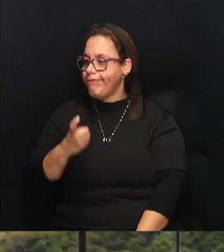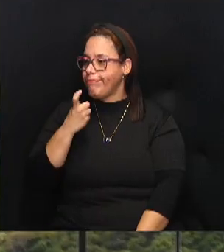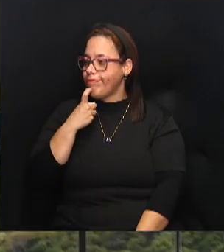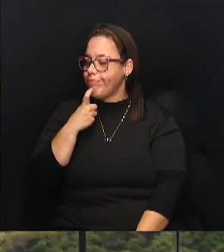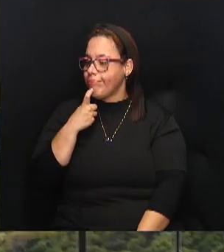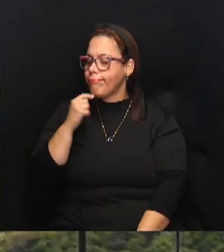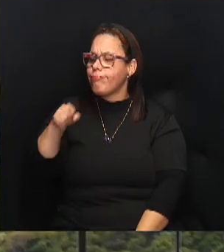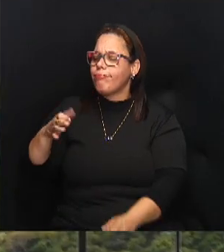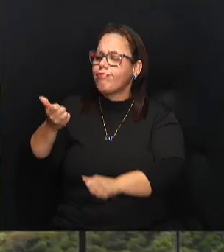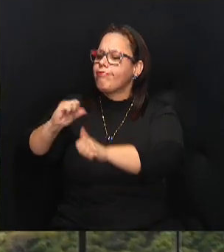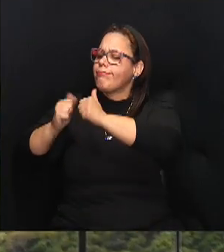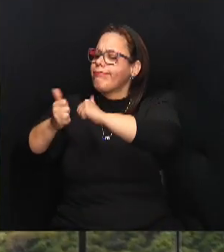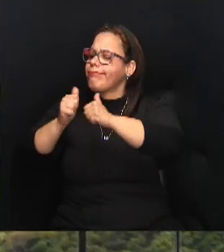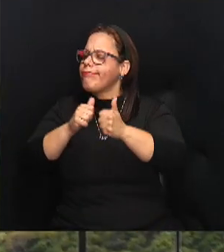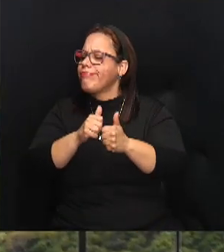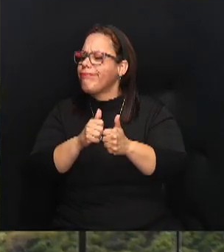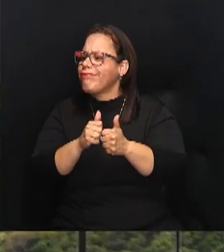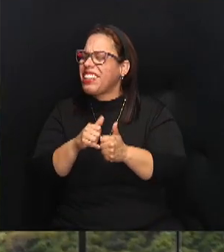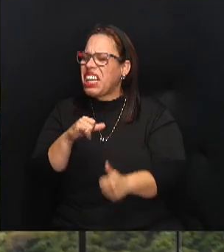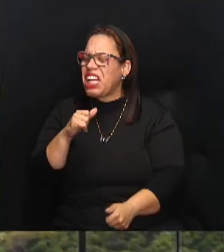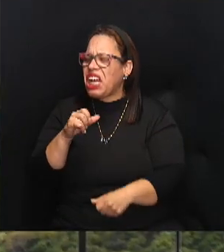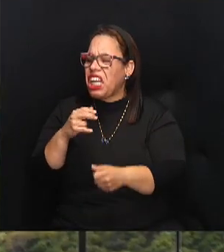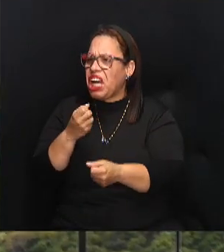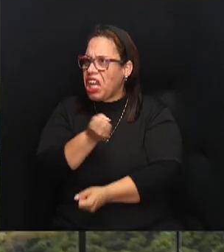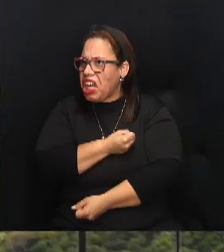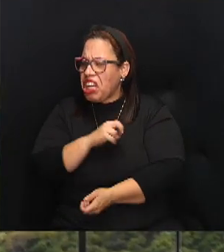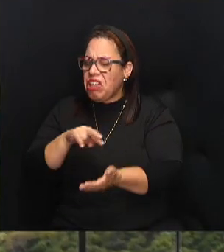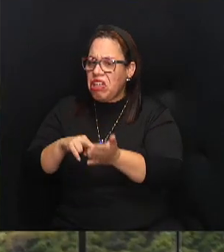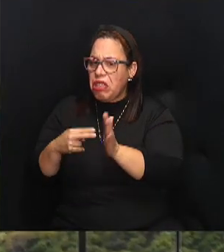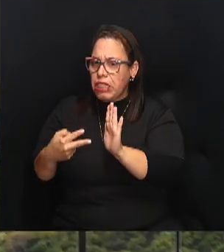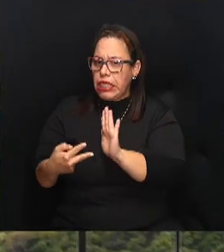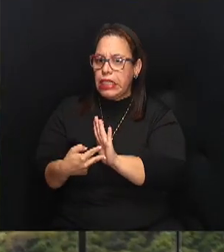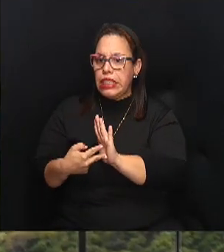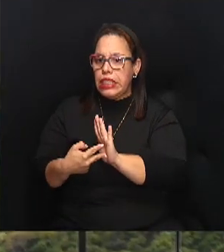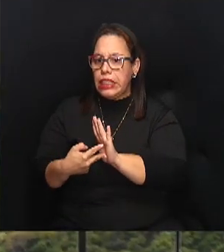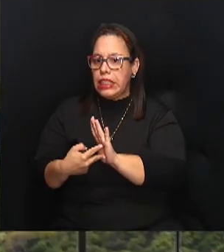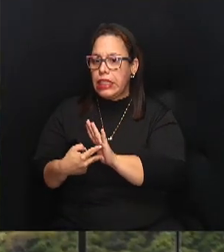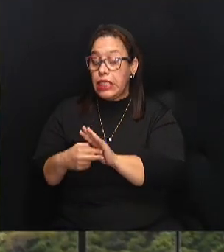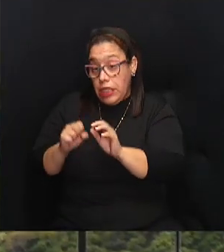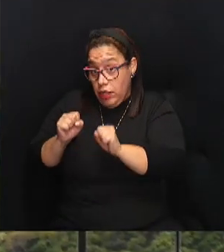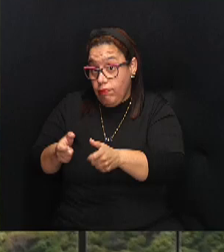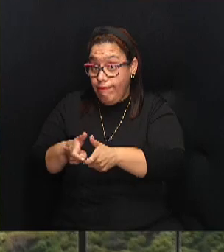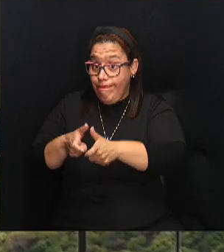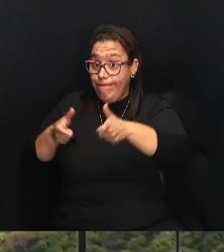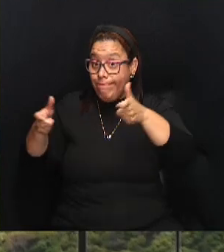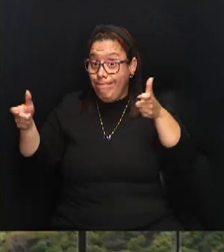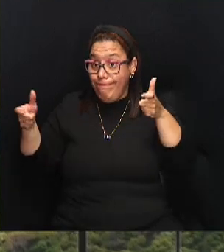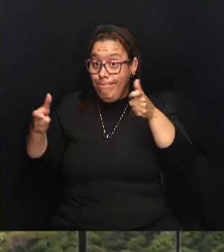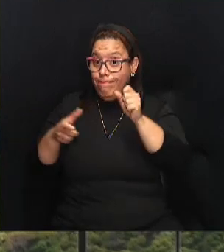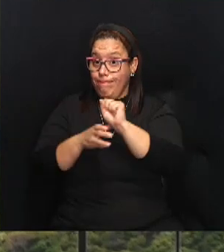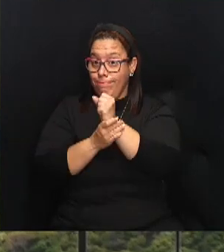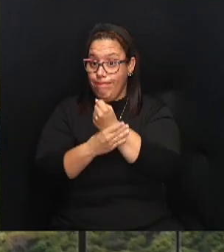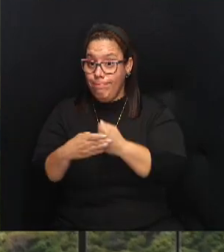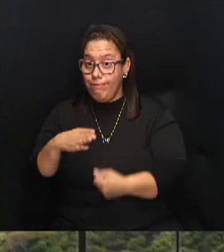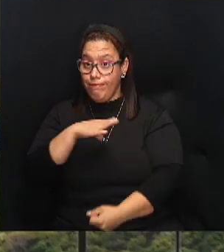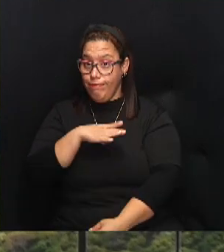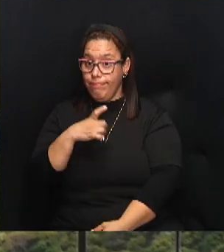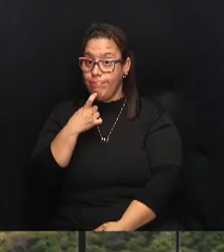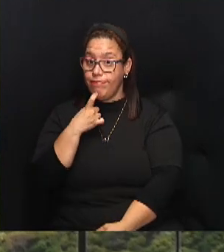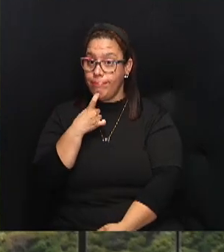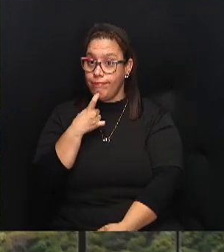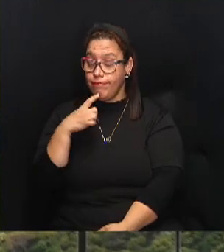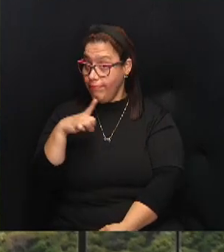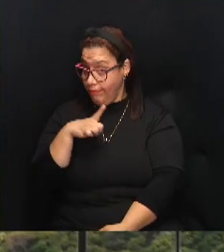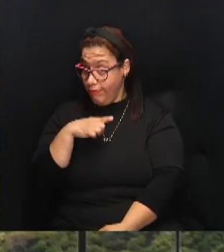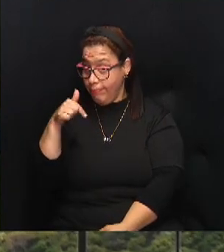Na sua avaliação, é um número significativo? Na sua visão, poderia aumentar a segurança aqui em Campinas se eles